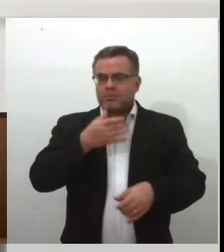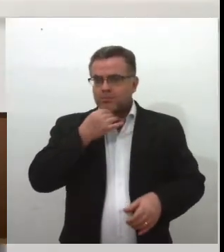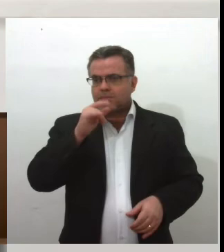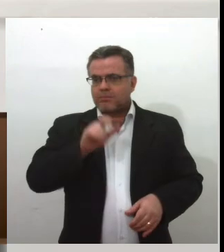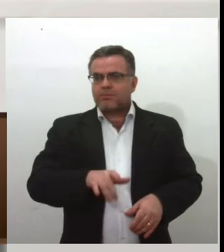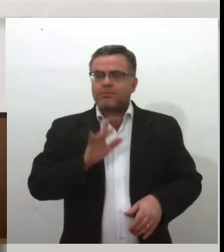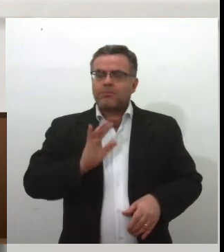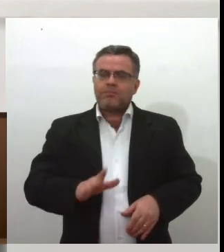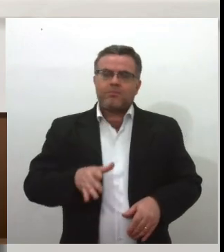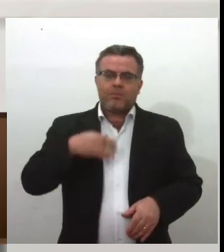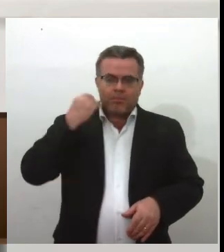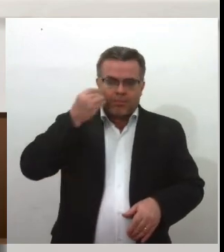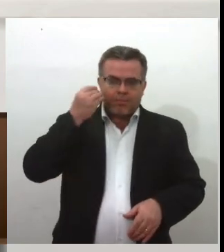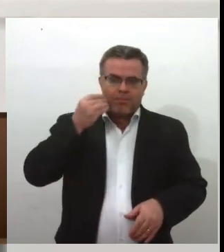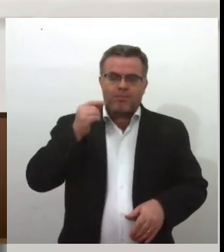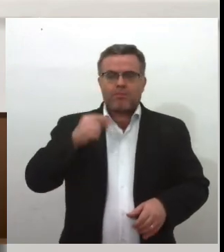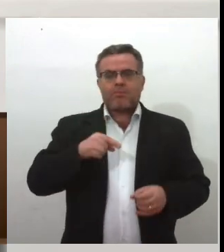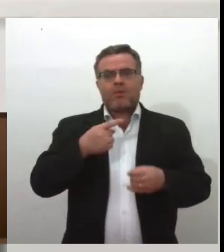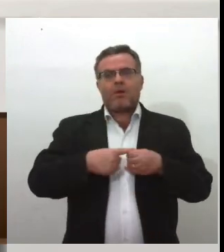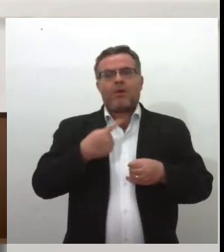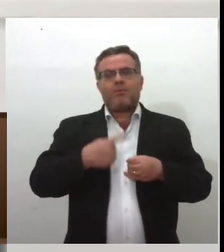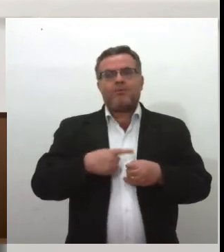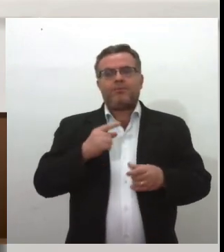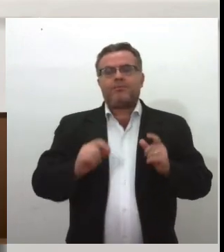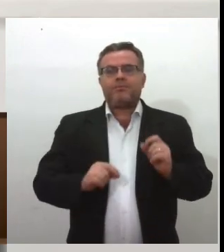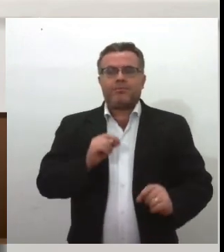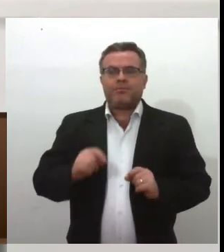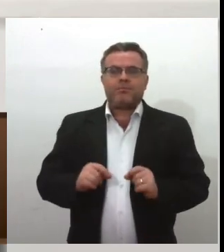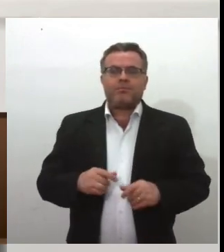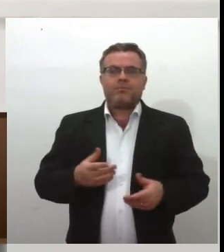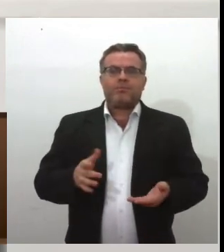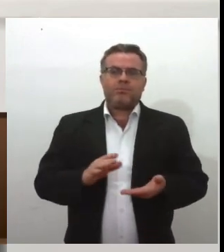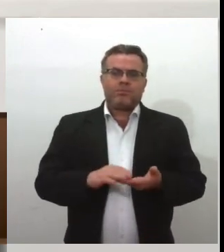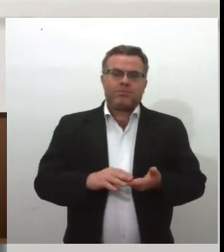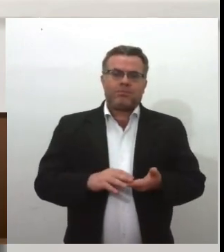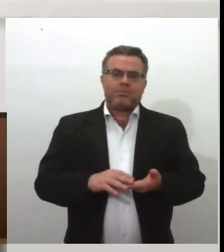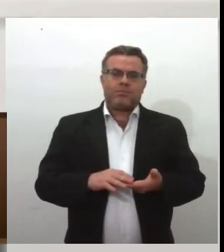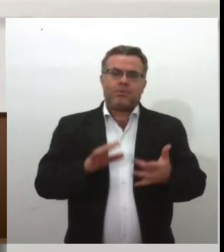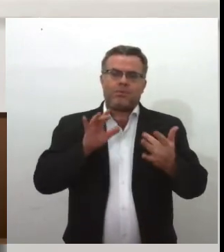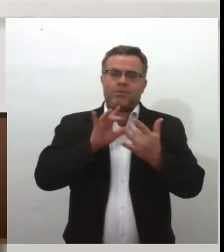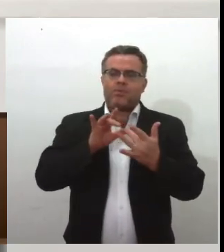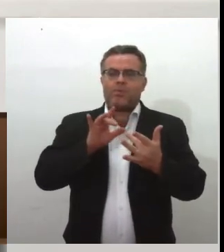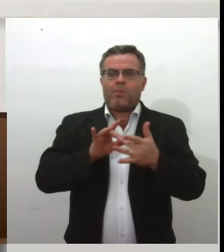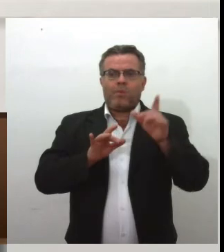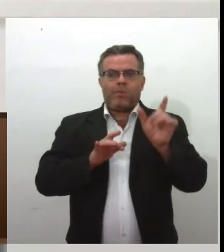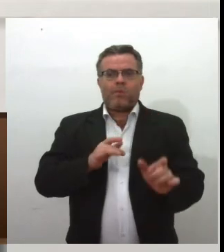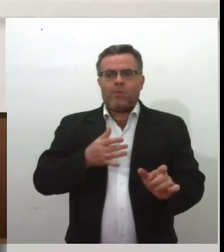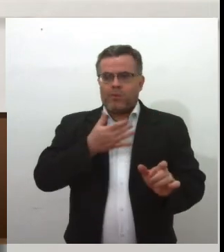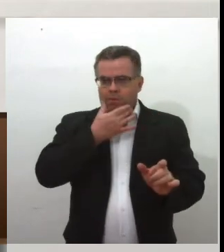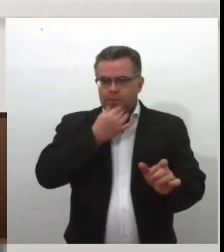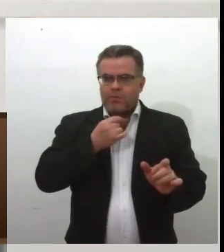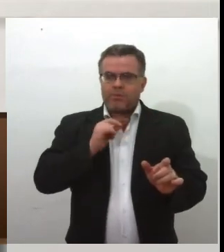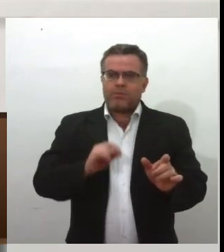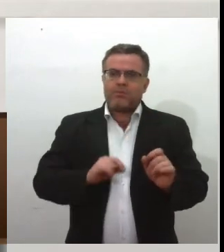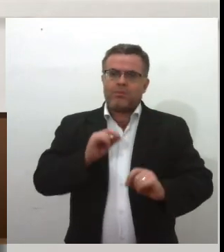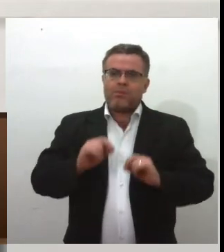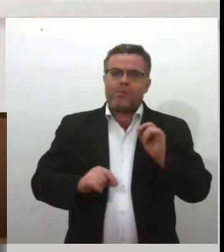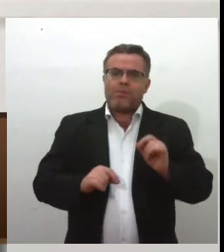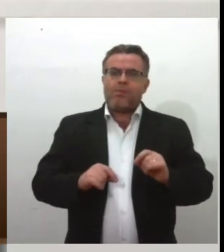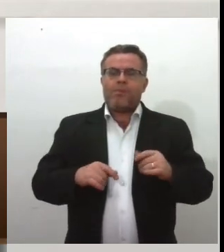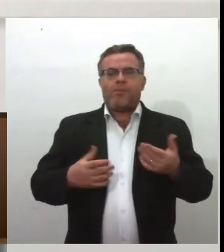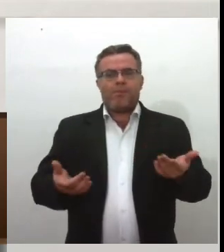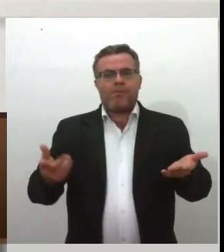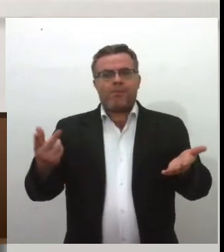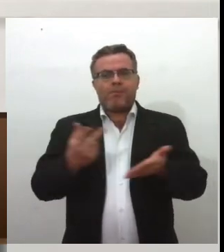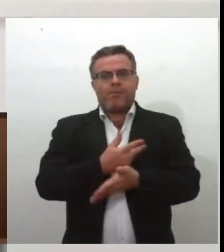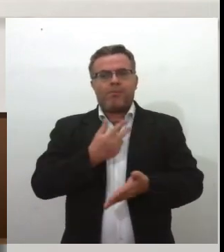experiência num município aqui do nosso estado, em contato com um homem que foi submetido a um procedimento